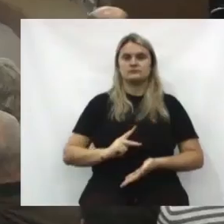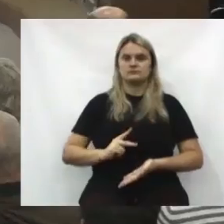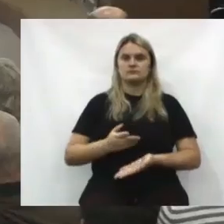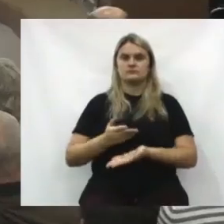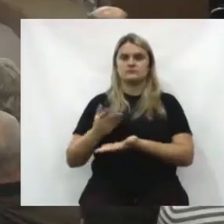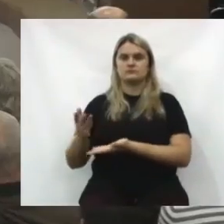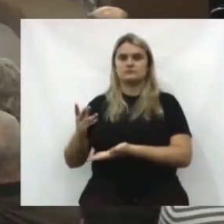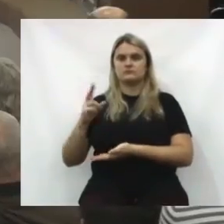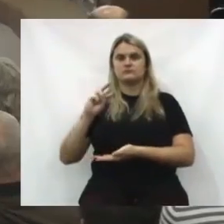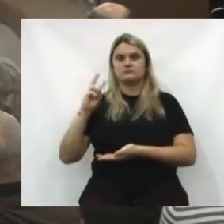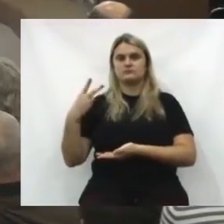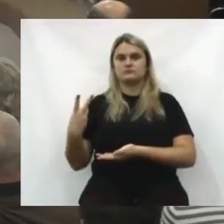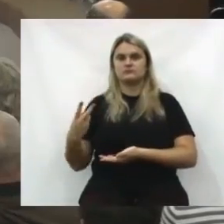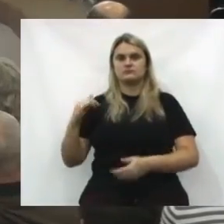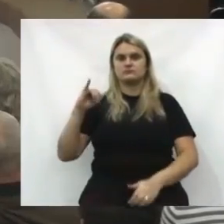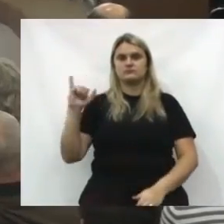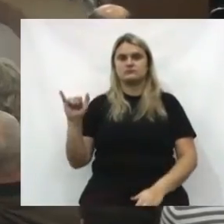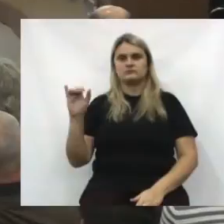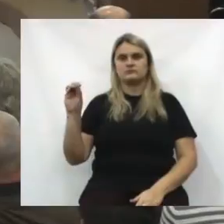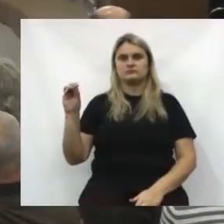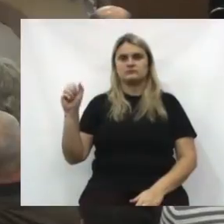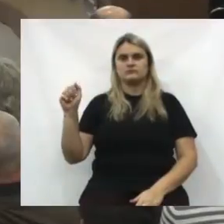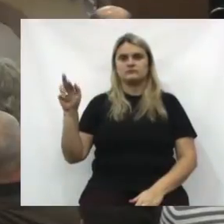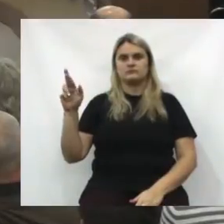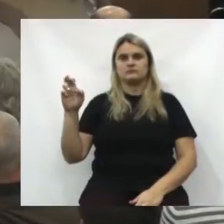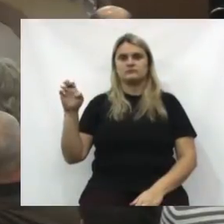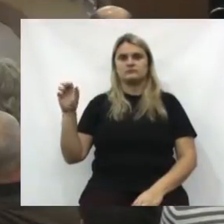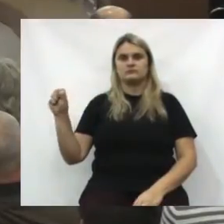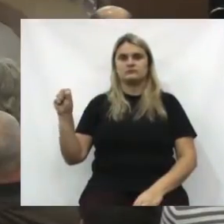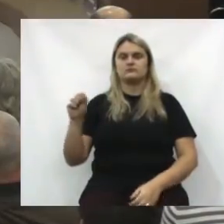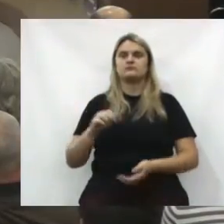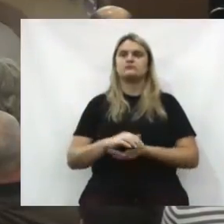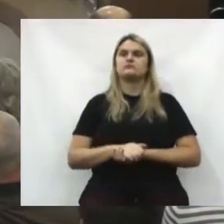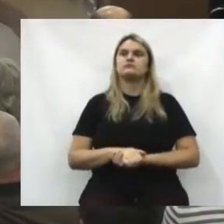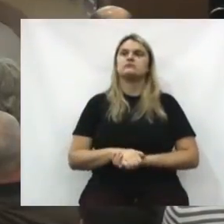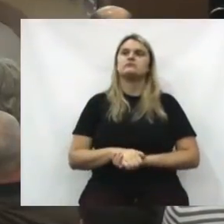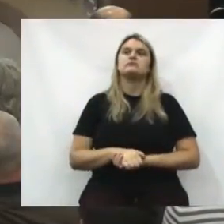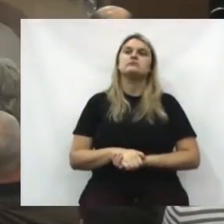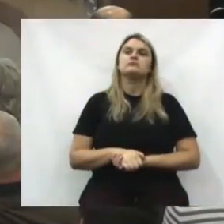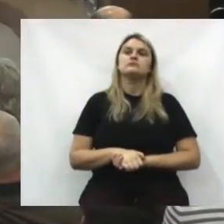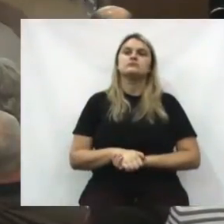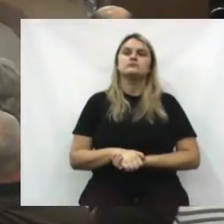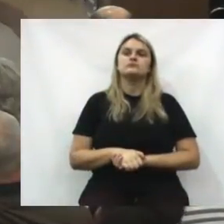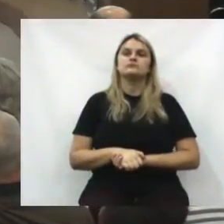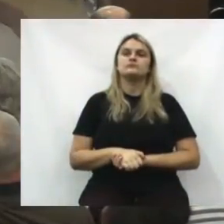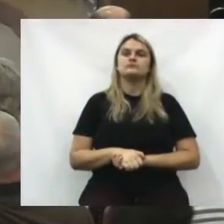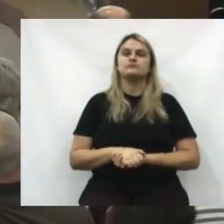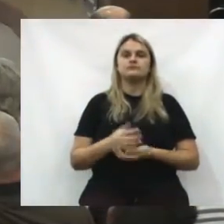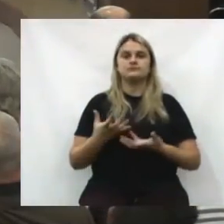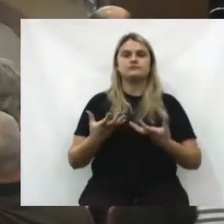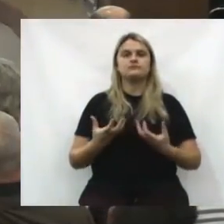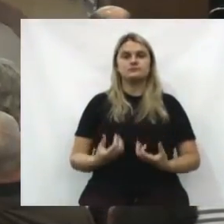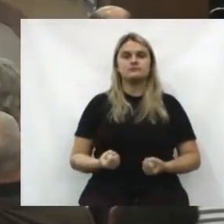Passo a presidência ao vereador Juarez de Oliveira.